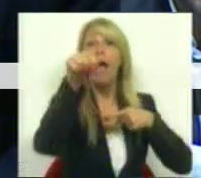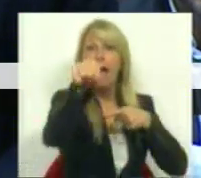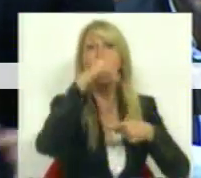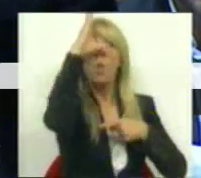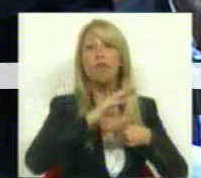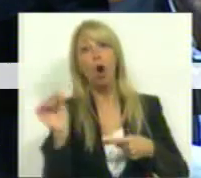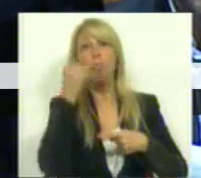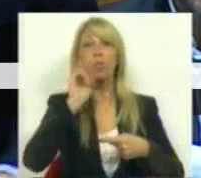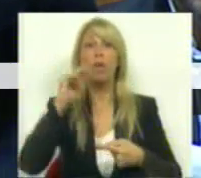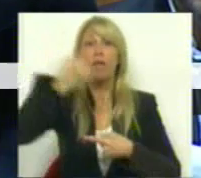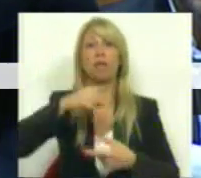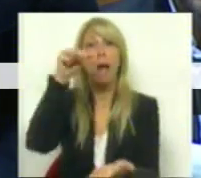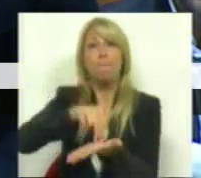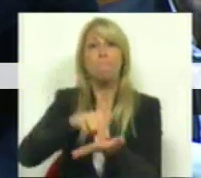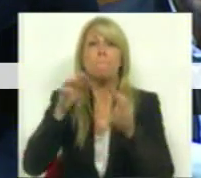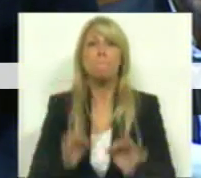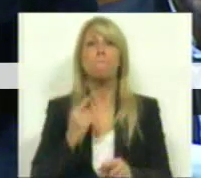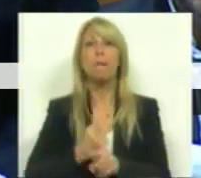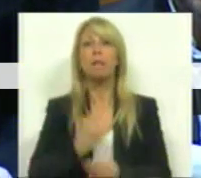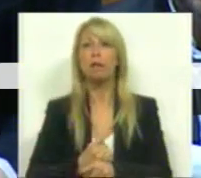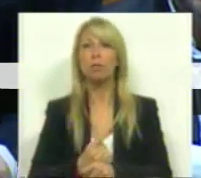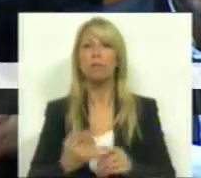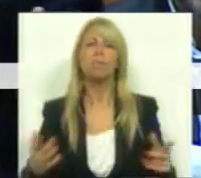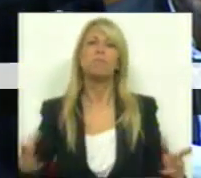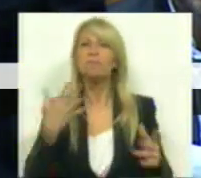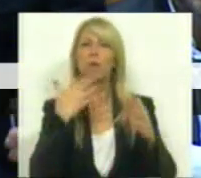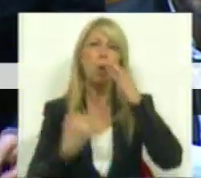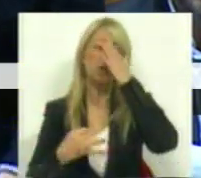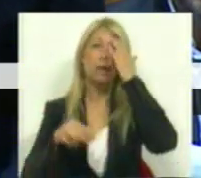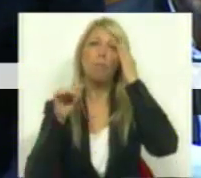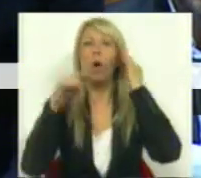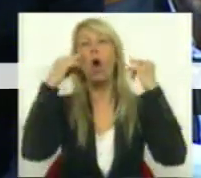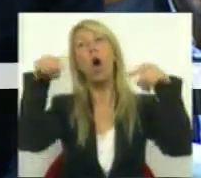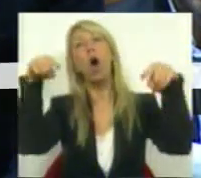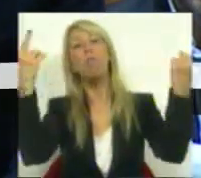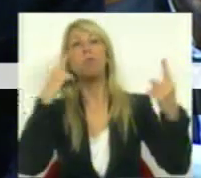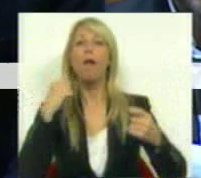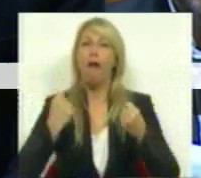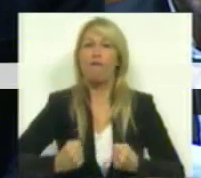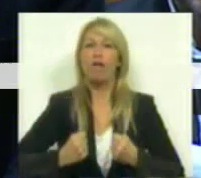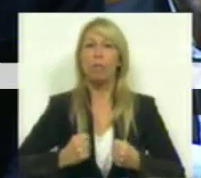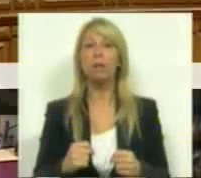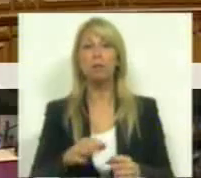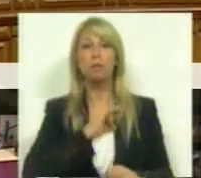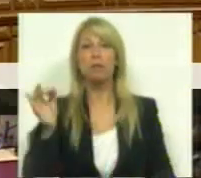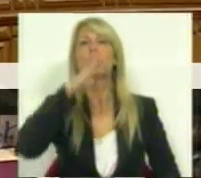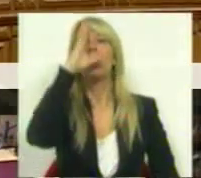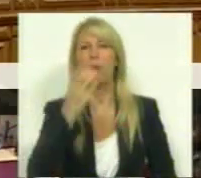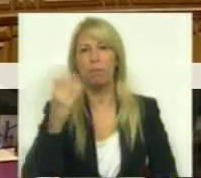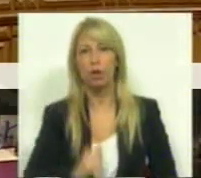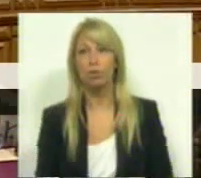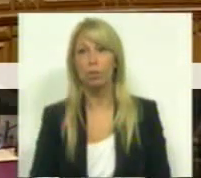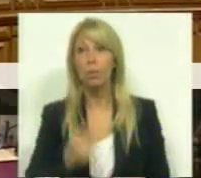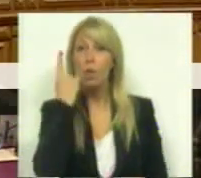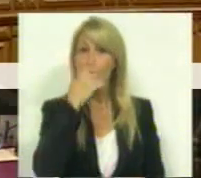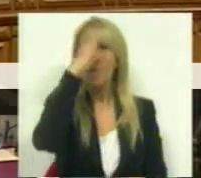mantido. E não acreditamos, digamos, nessa pretensa firmeza, porque, Sr. Primeiro-Ministro, um